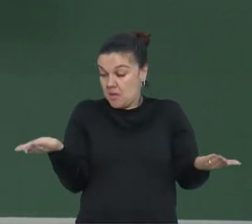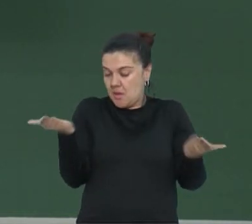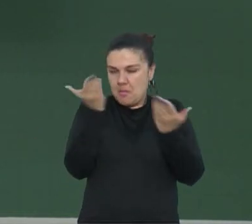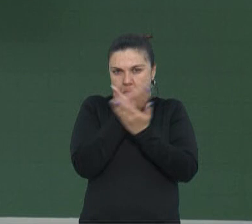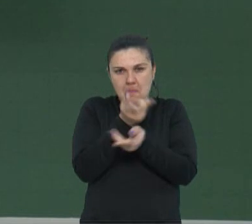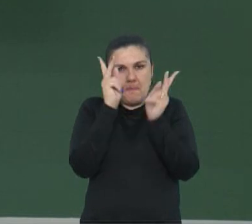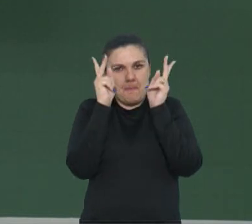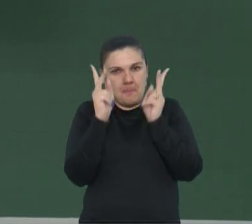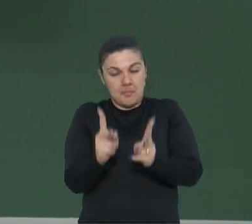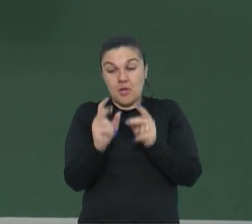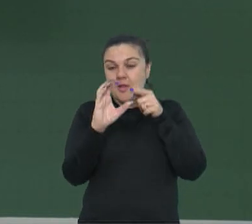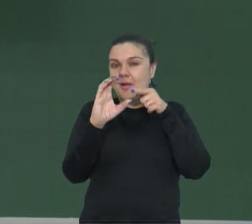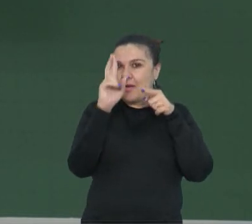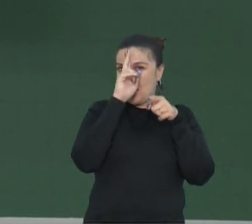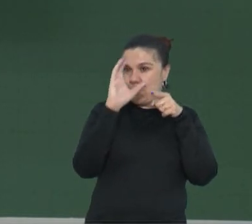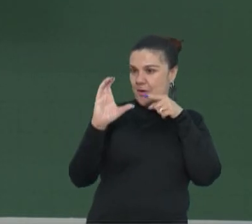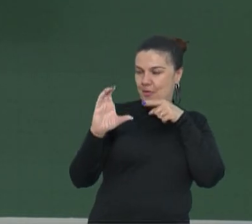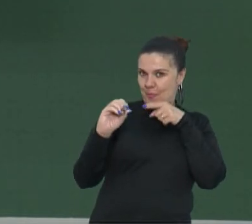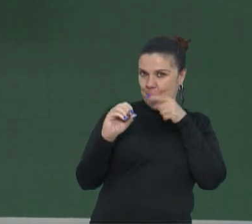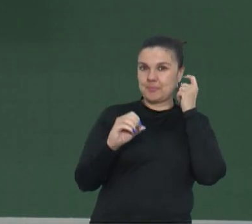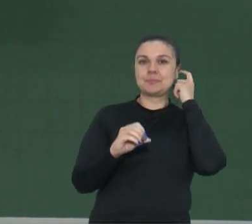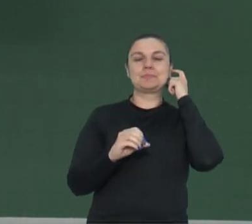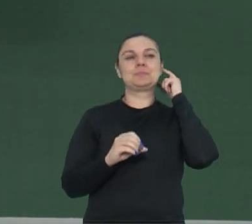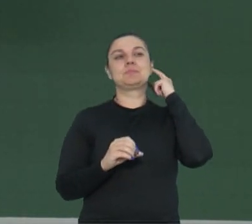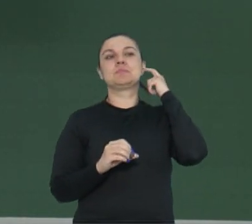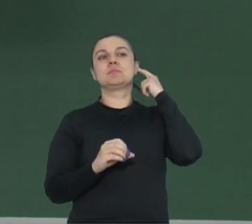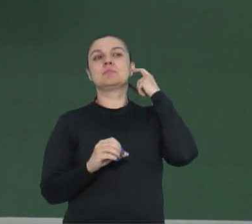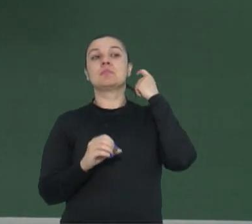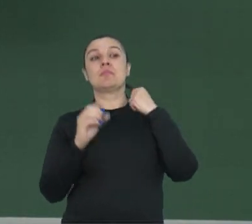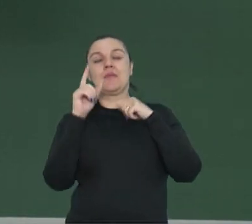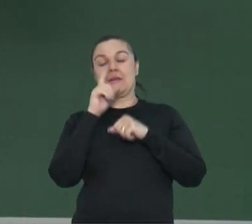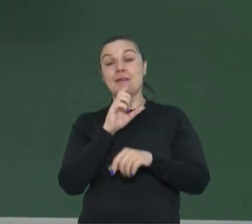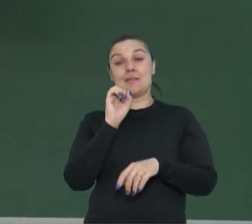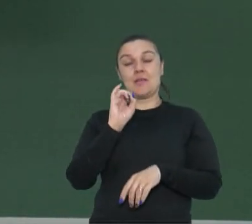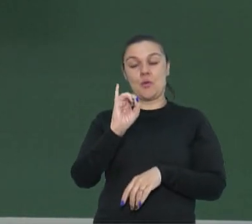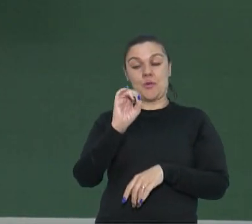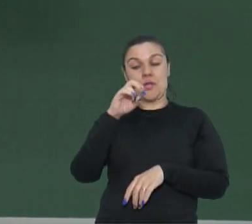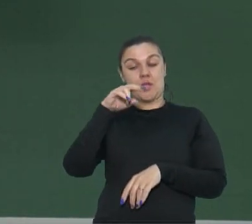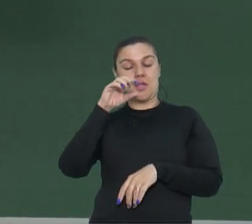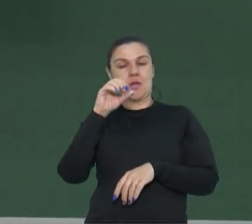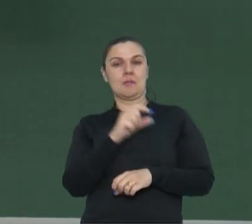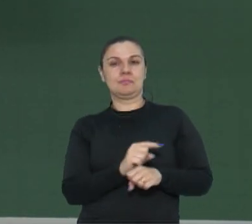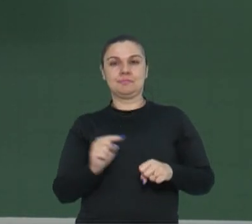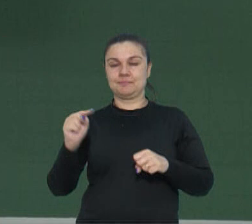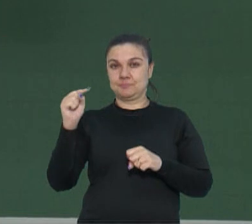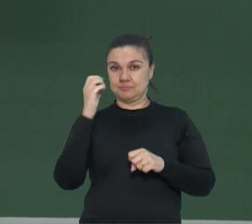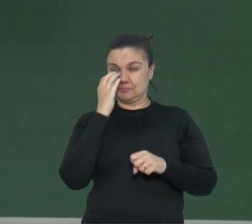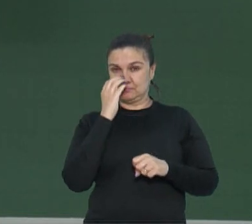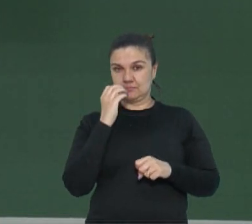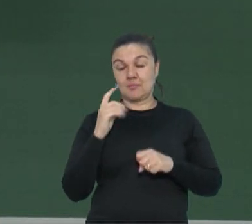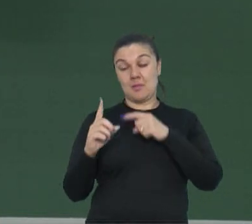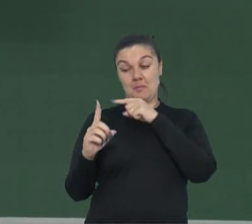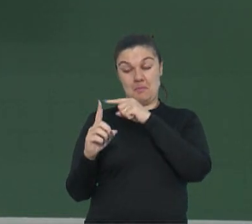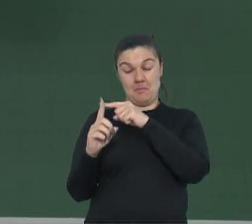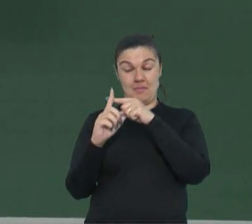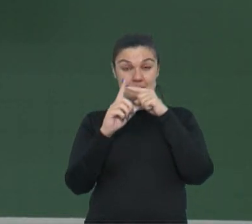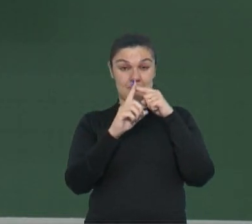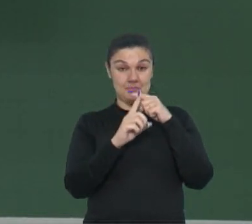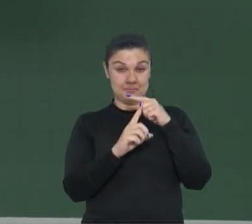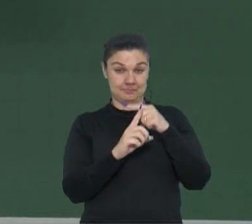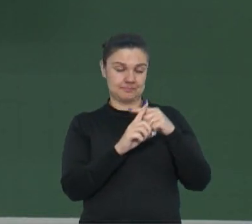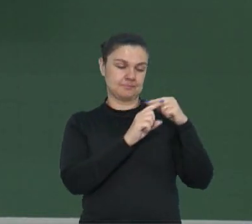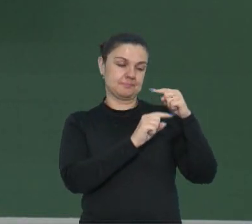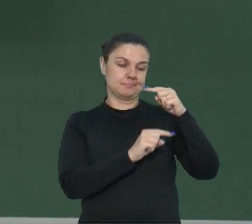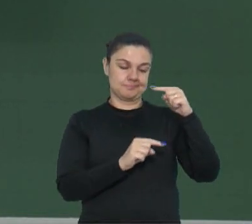juntos, entenderam? Então, quando eu tenho íons, cátions e ânions, ligação iônica. Quando eu tenho o